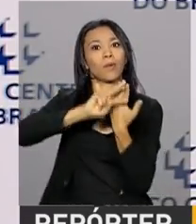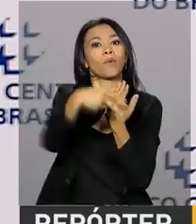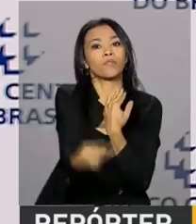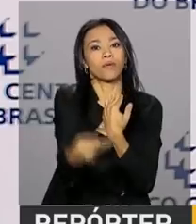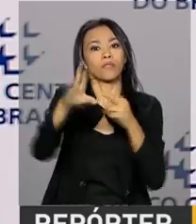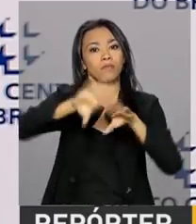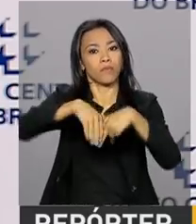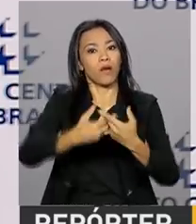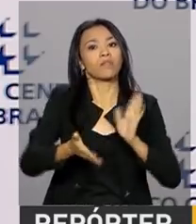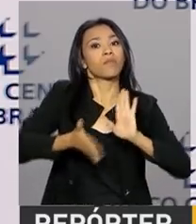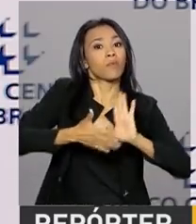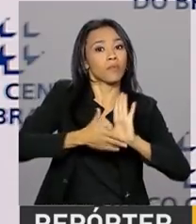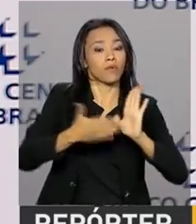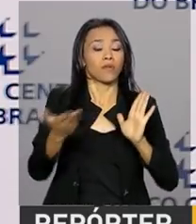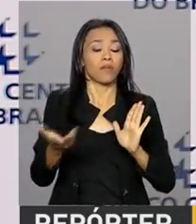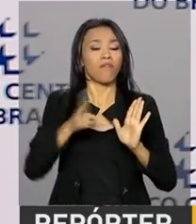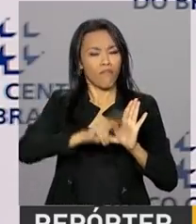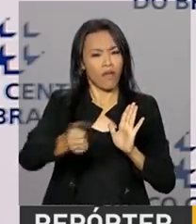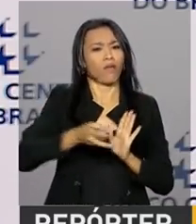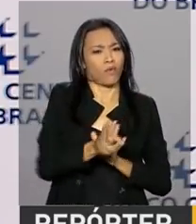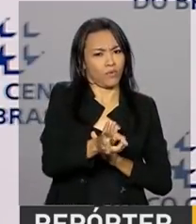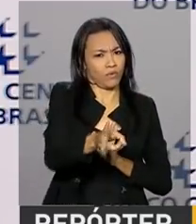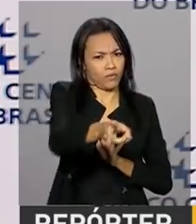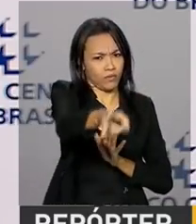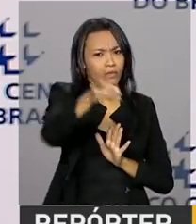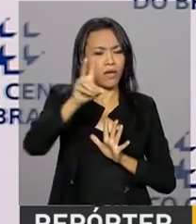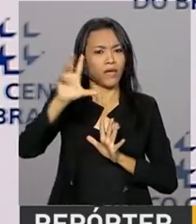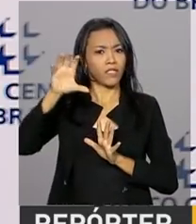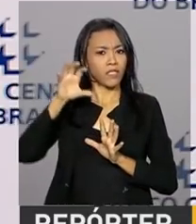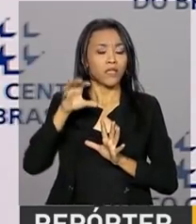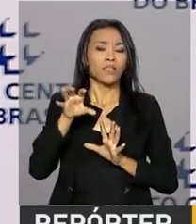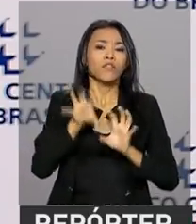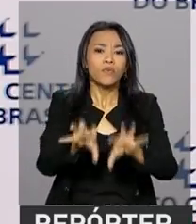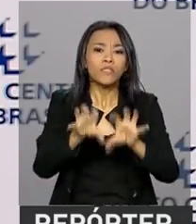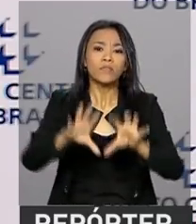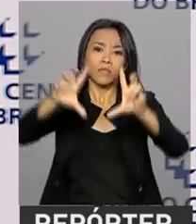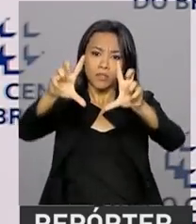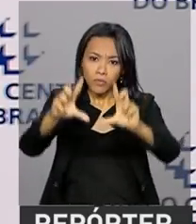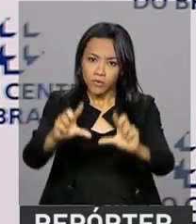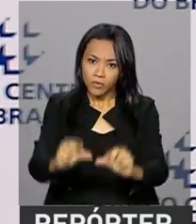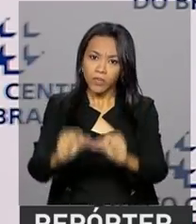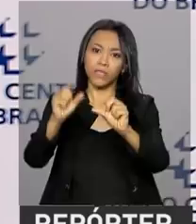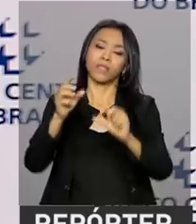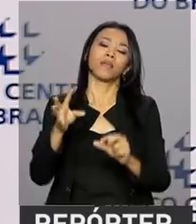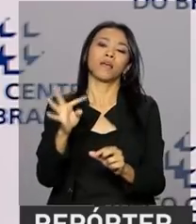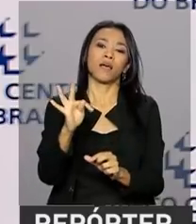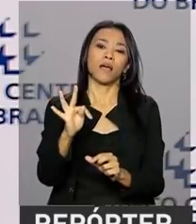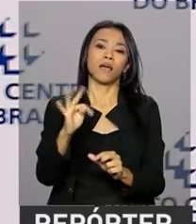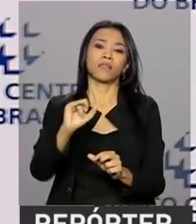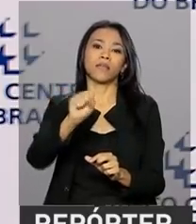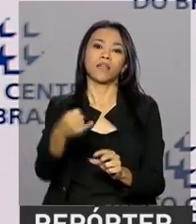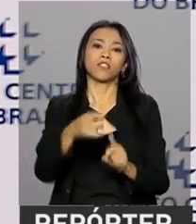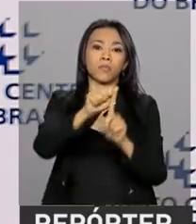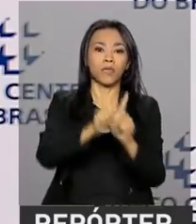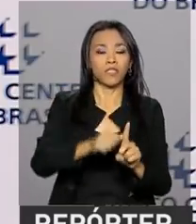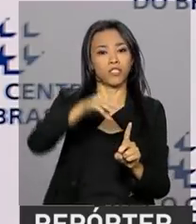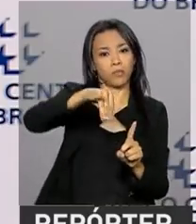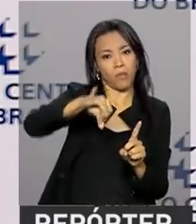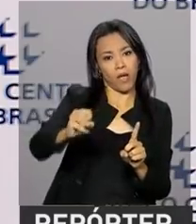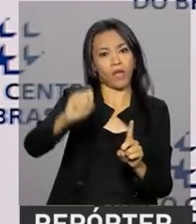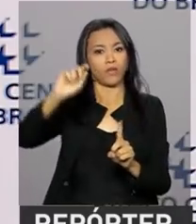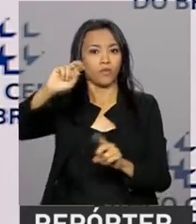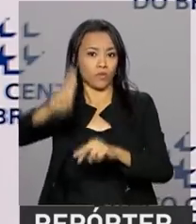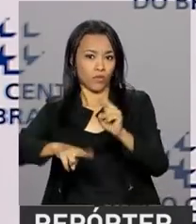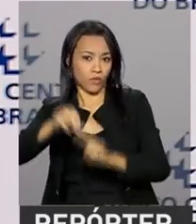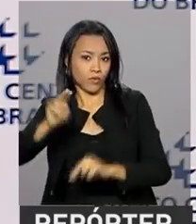deve continuar impactando essas taxas para baixo nos meses de maio e junho, até atingir